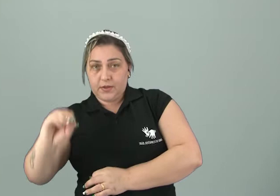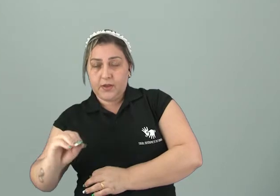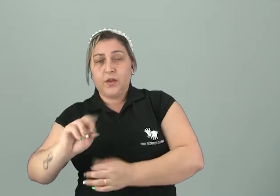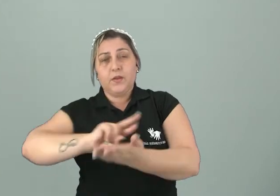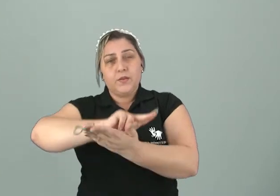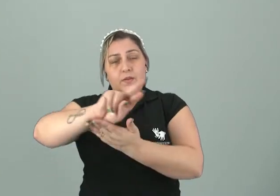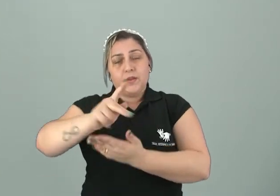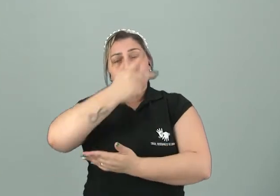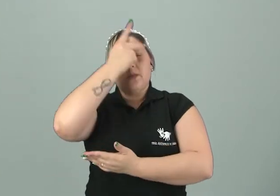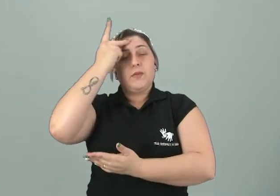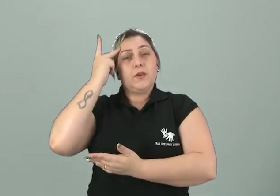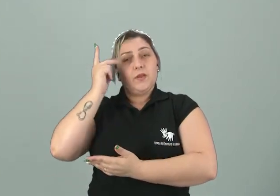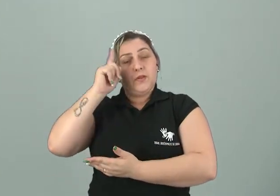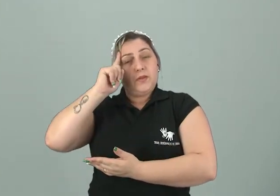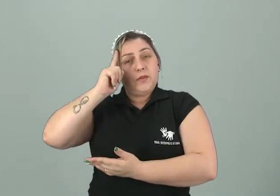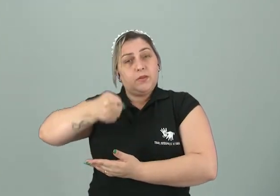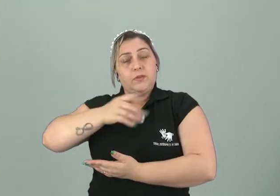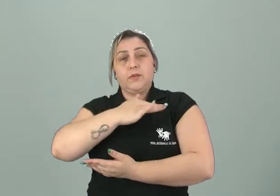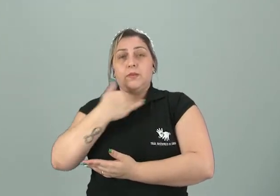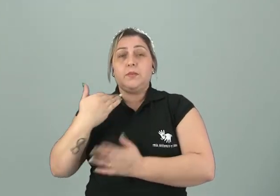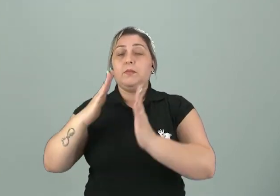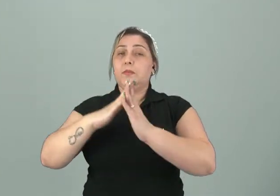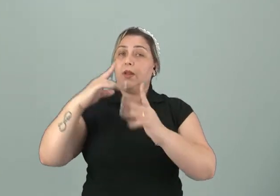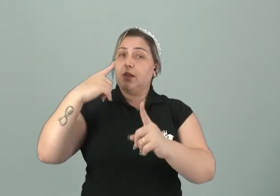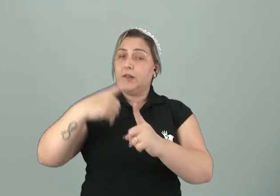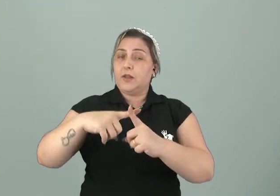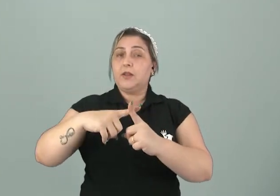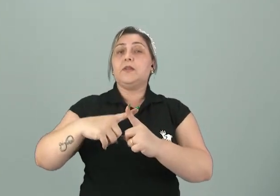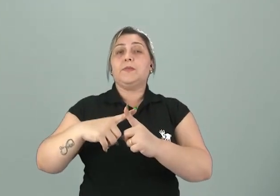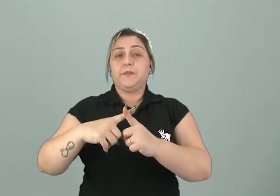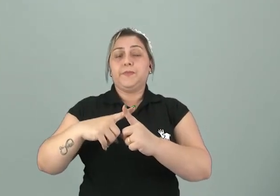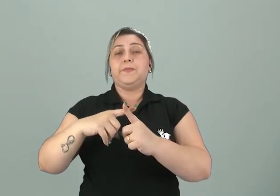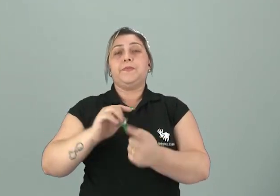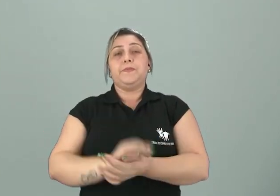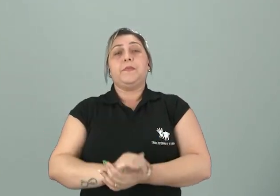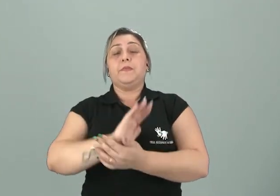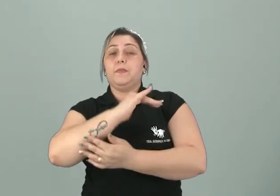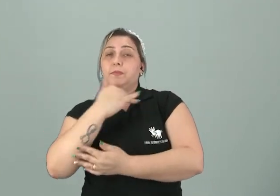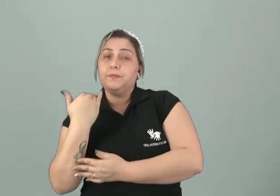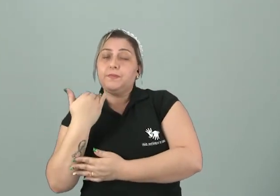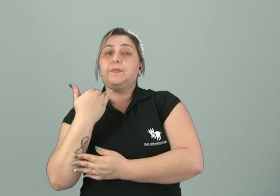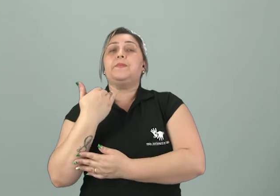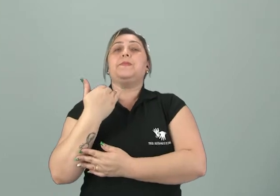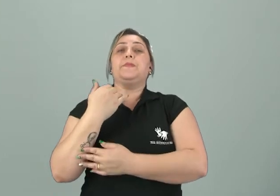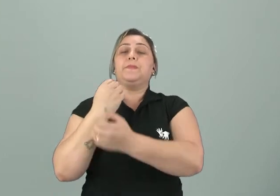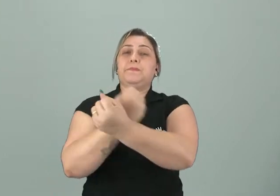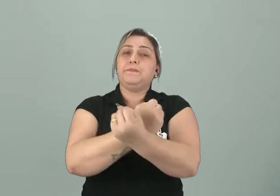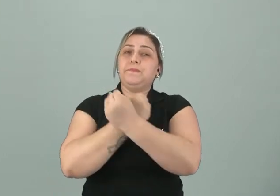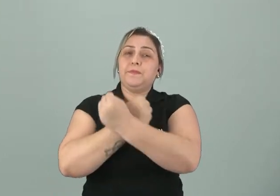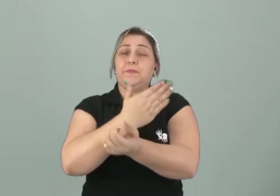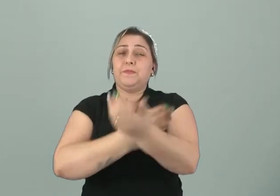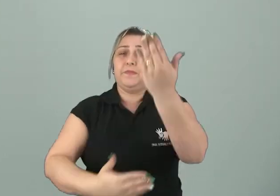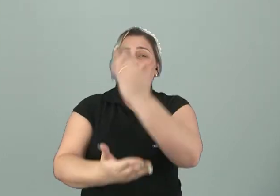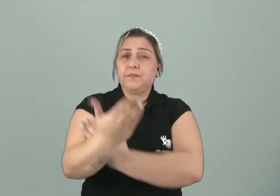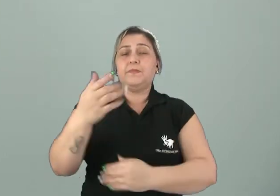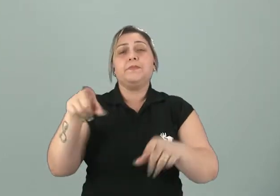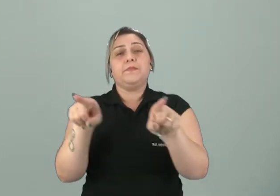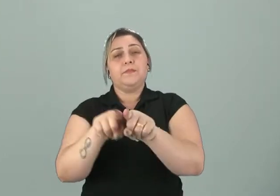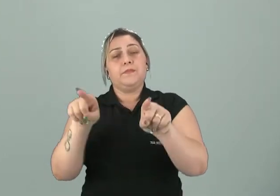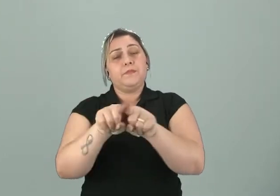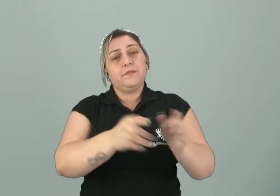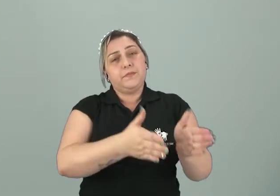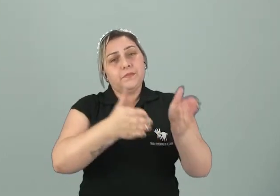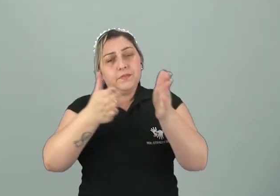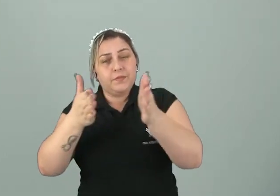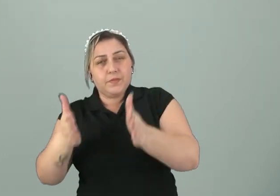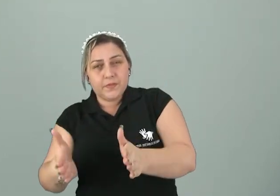de Inquisição, onde diversas pessoas vão ser condenadas pela Igreja por heresia e mortas, torturadas, enfim,